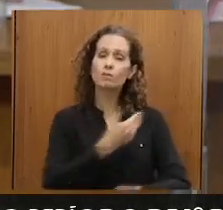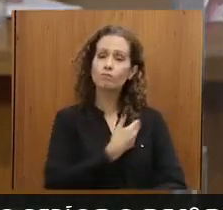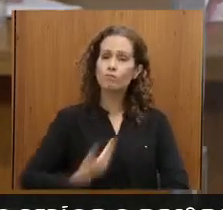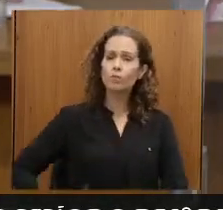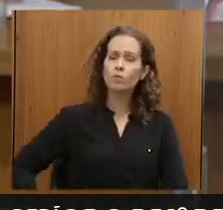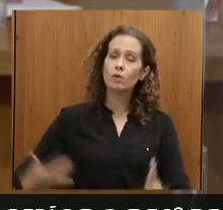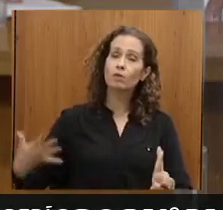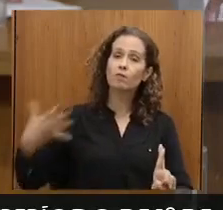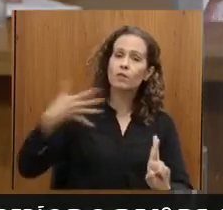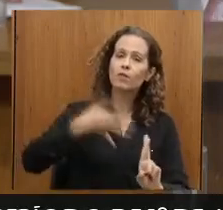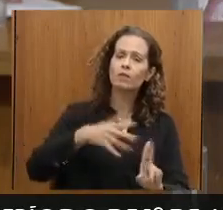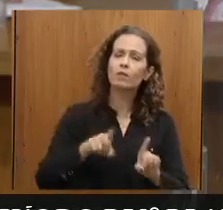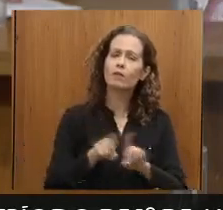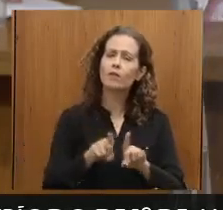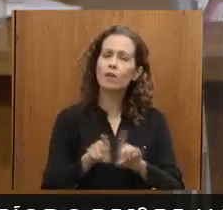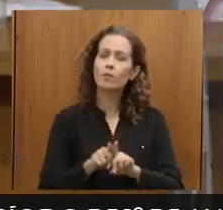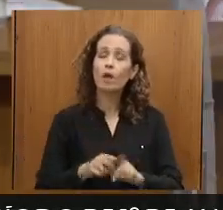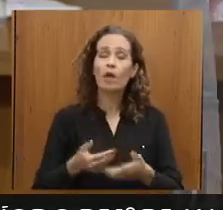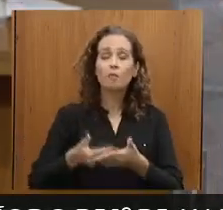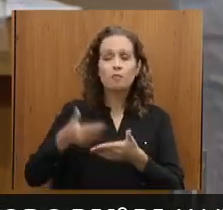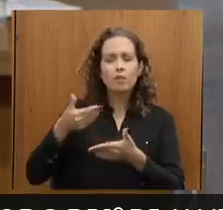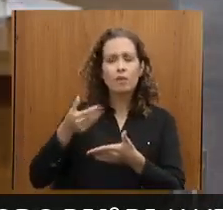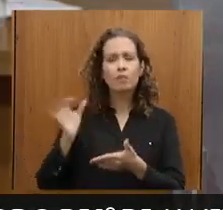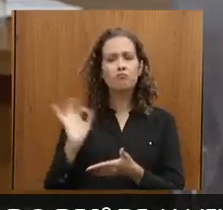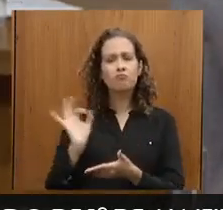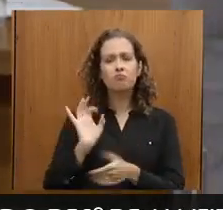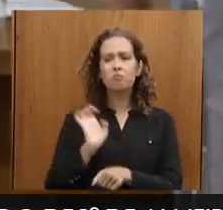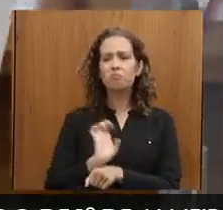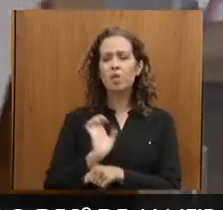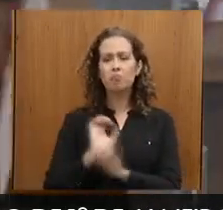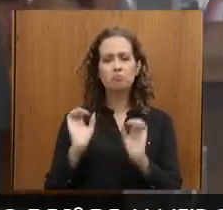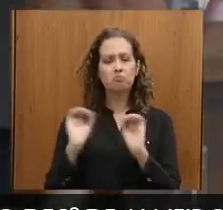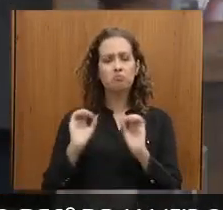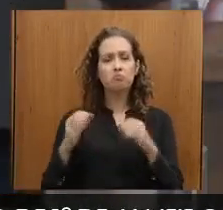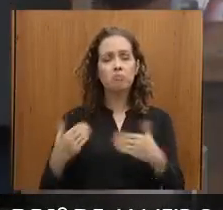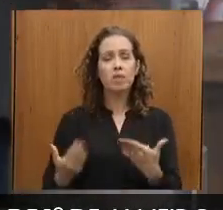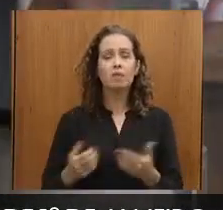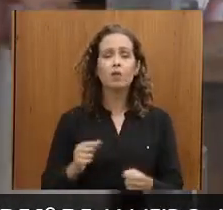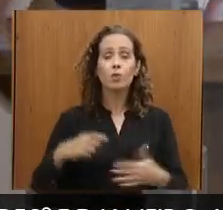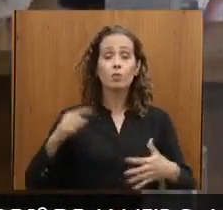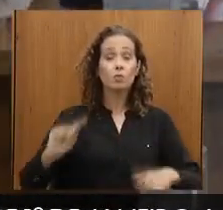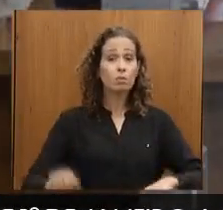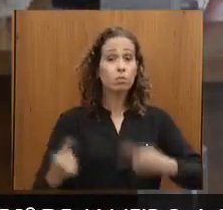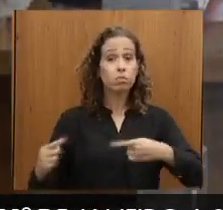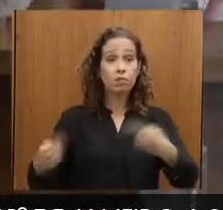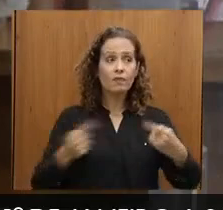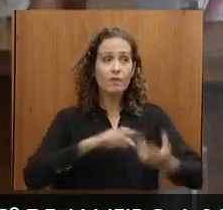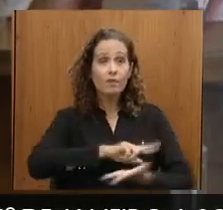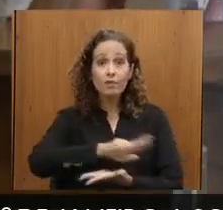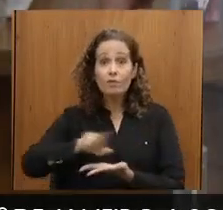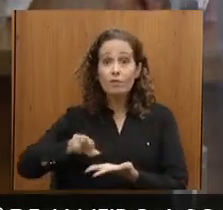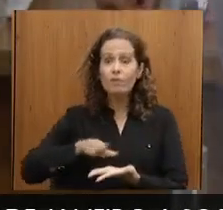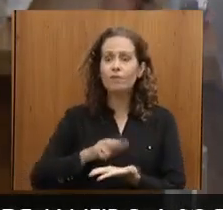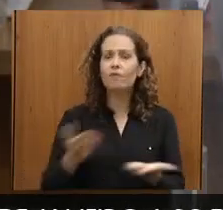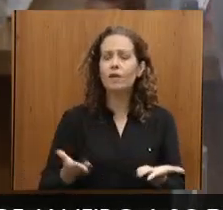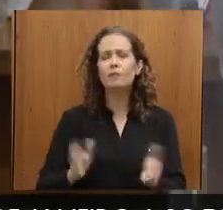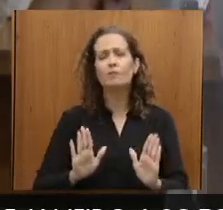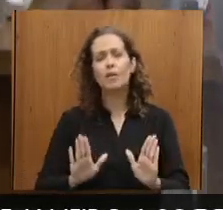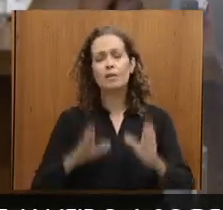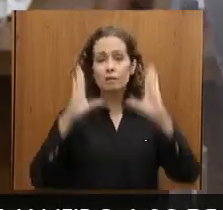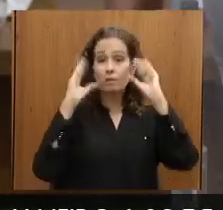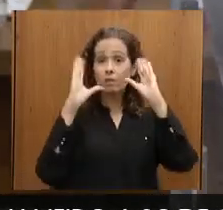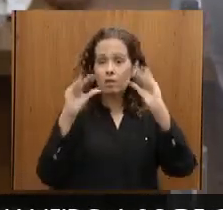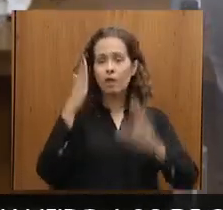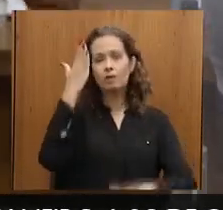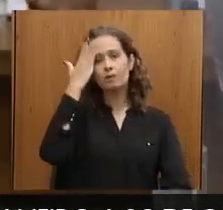referência, não havia sido feito ainda em outro Estado, são muitos ainda os desafios, eu tenho a tranquilidade de